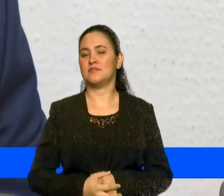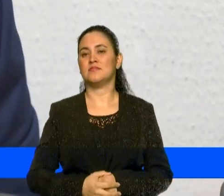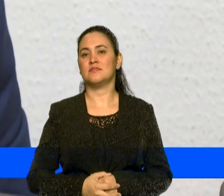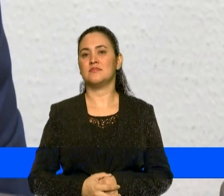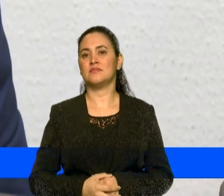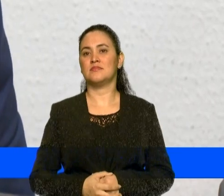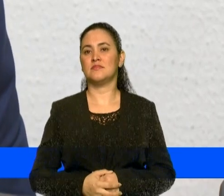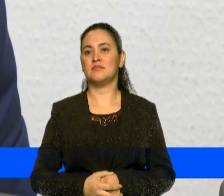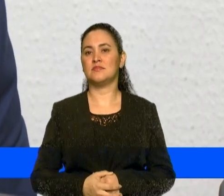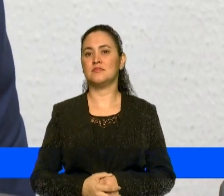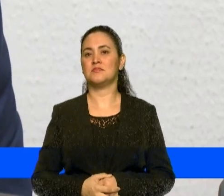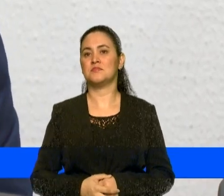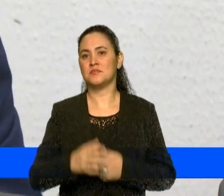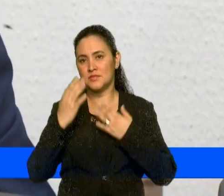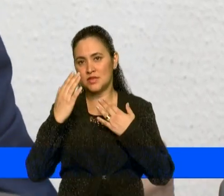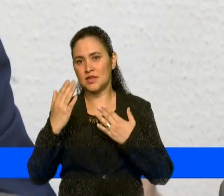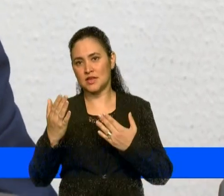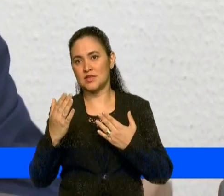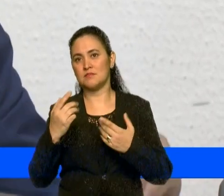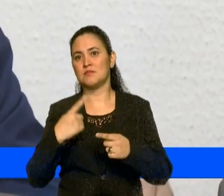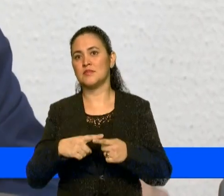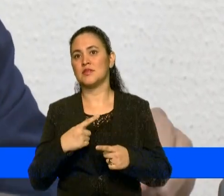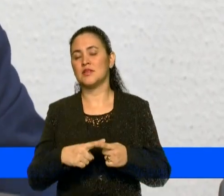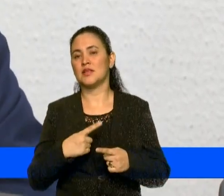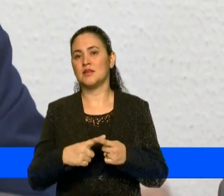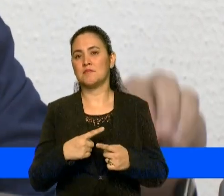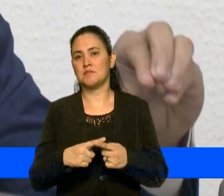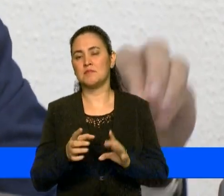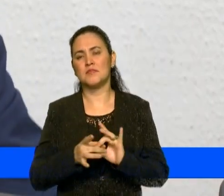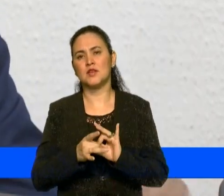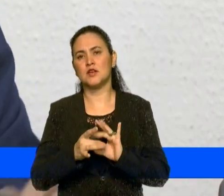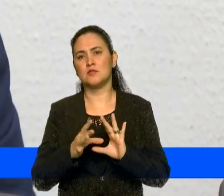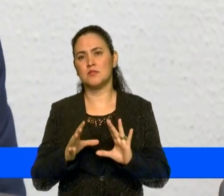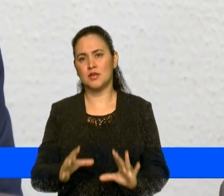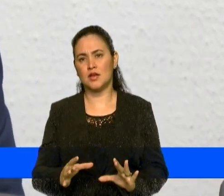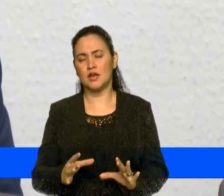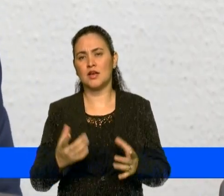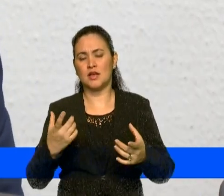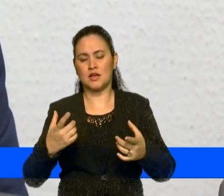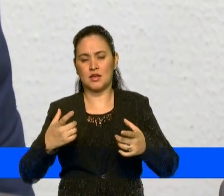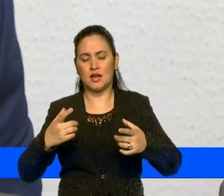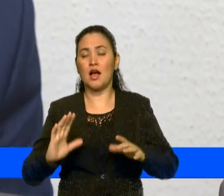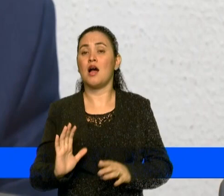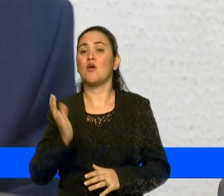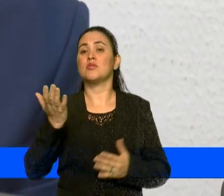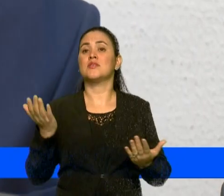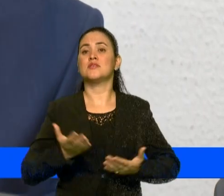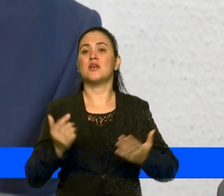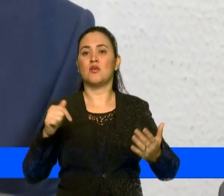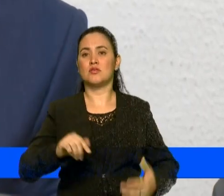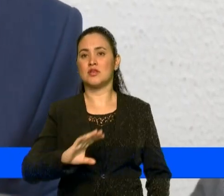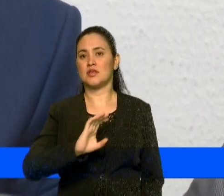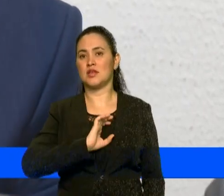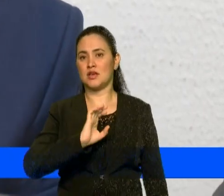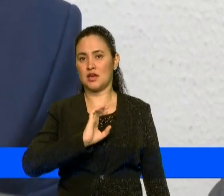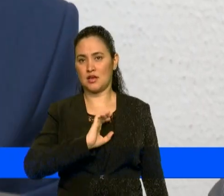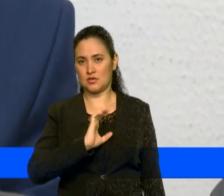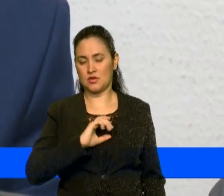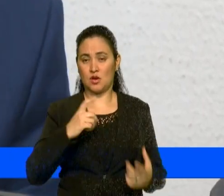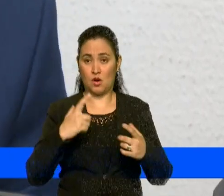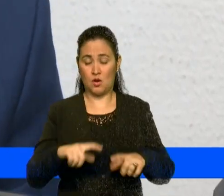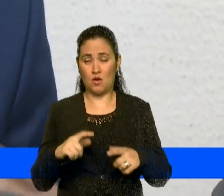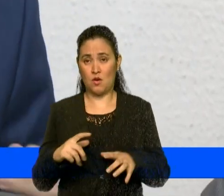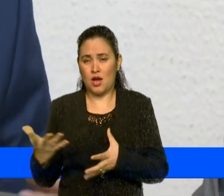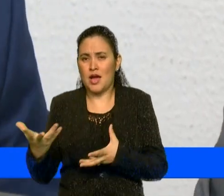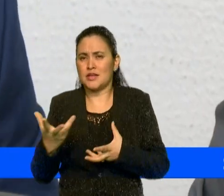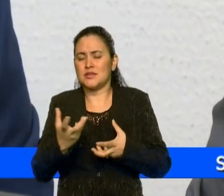permitir que essa sessão itinerante pudesse ter sido acontecer hoje na cidade de Caxias. Uma cidade hospitaleira, uma cidade,